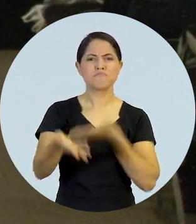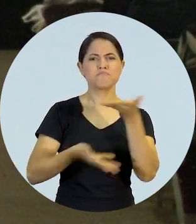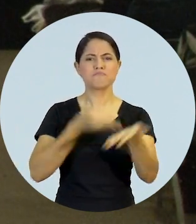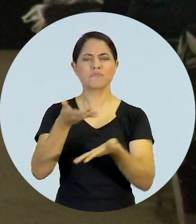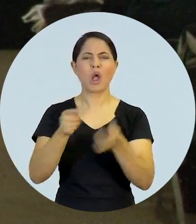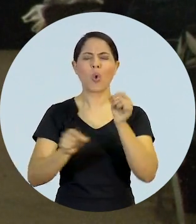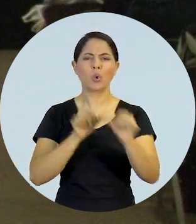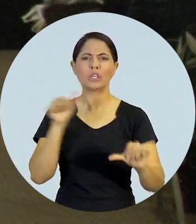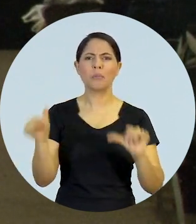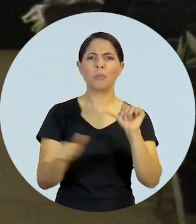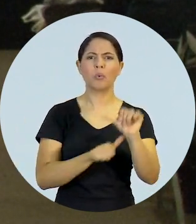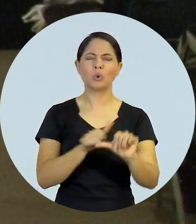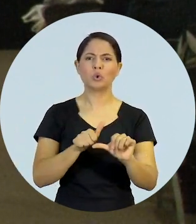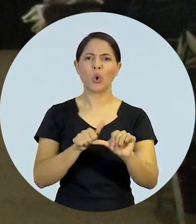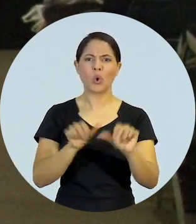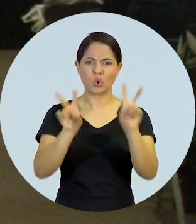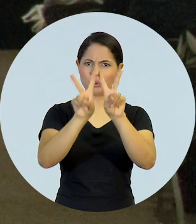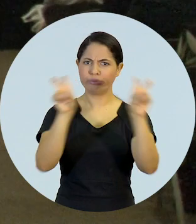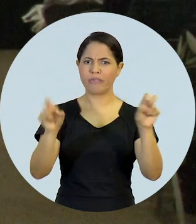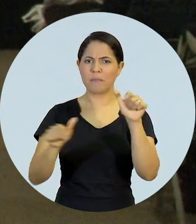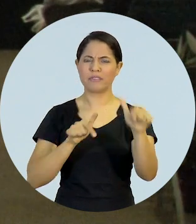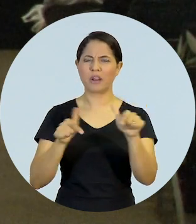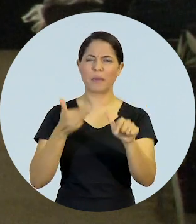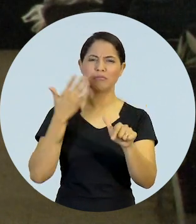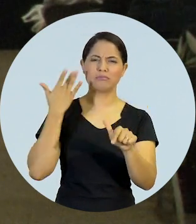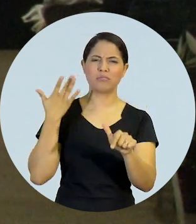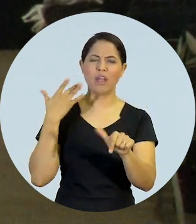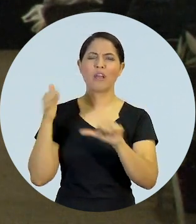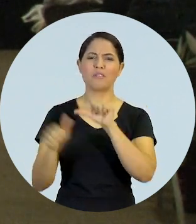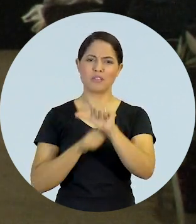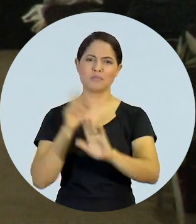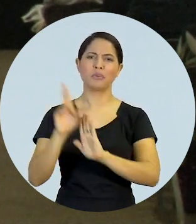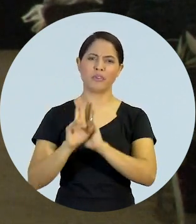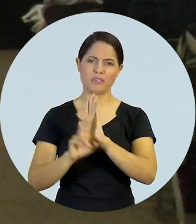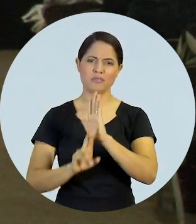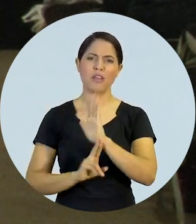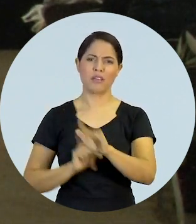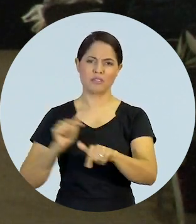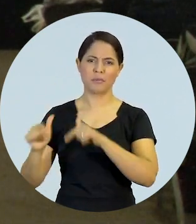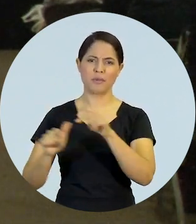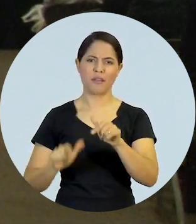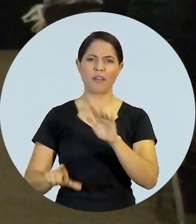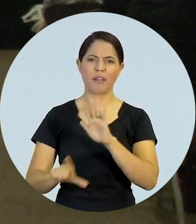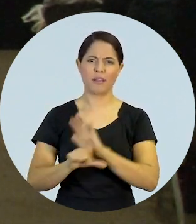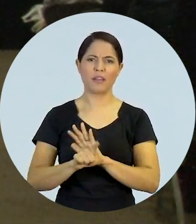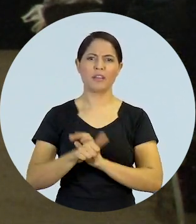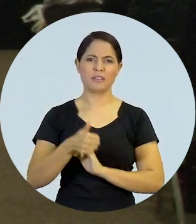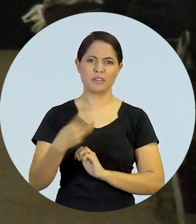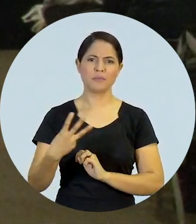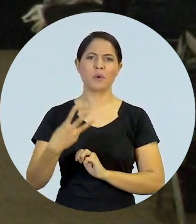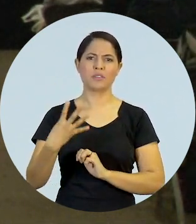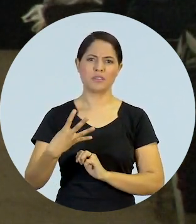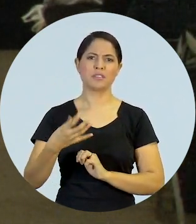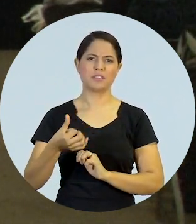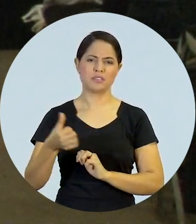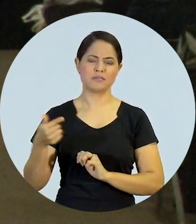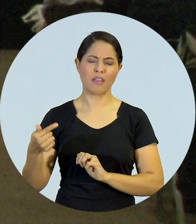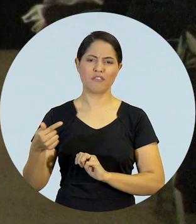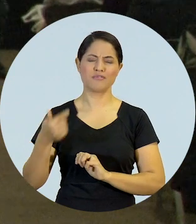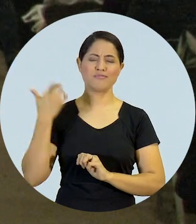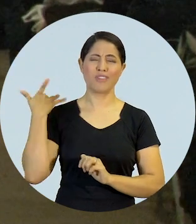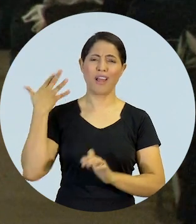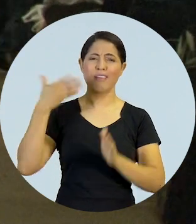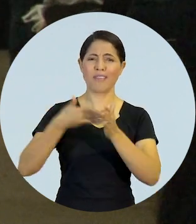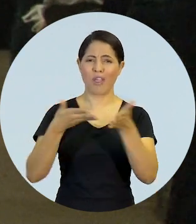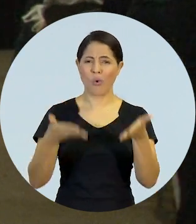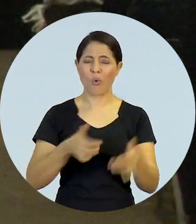sobre todas as modificações que aconteceram no mundo do trabalho desde a reforma trabalhista, a Lei 13.467. De lá para